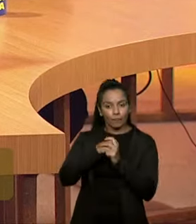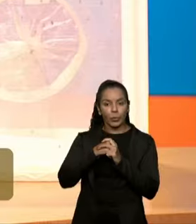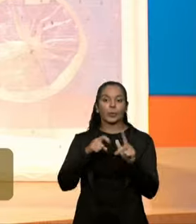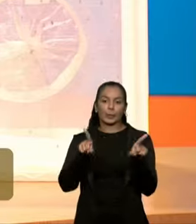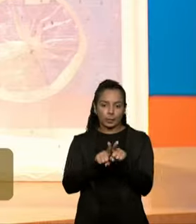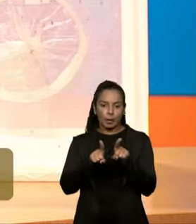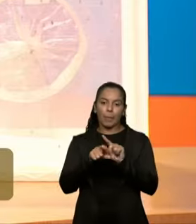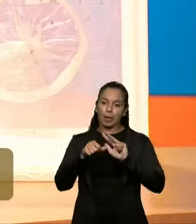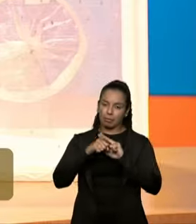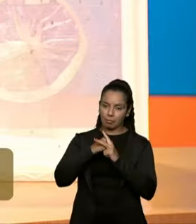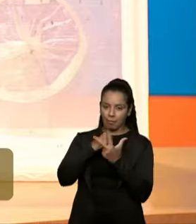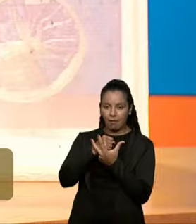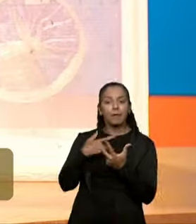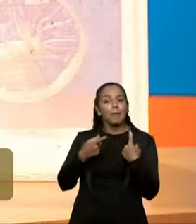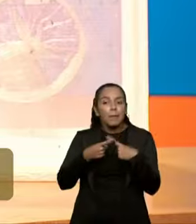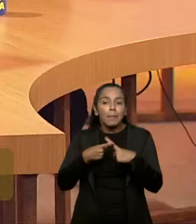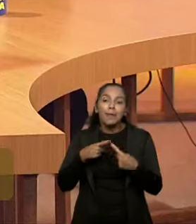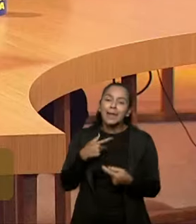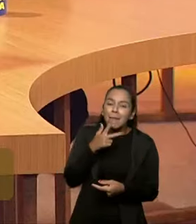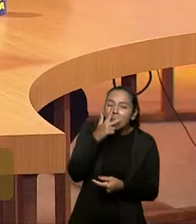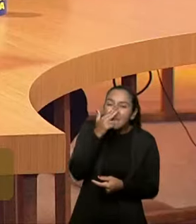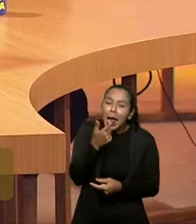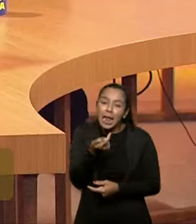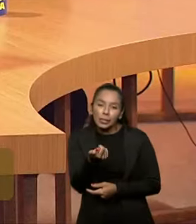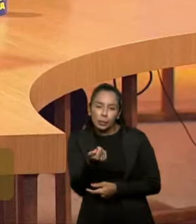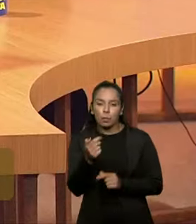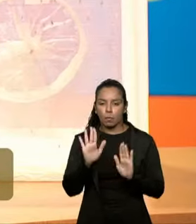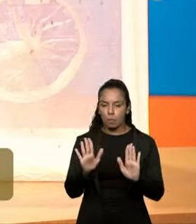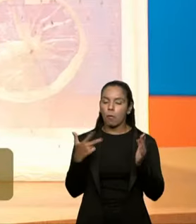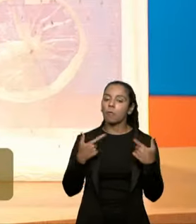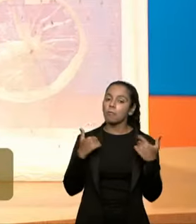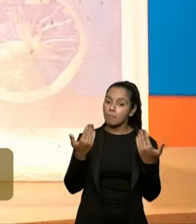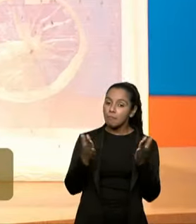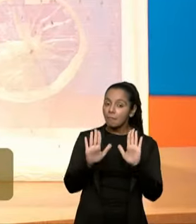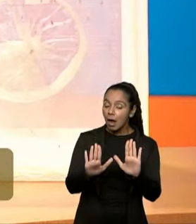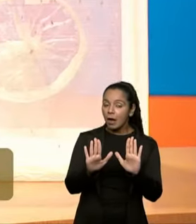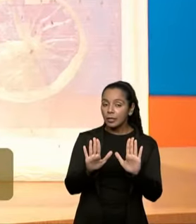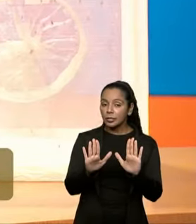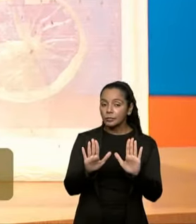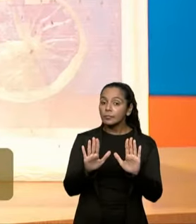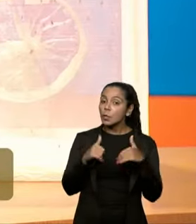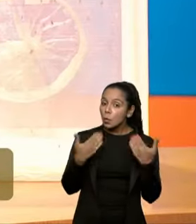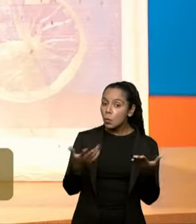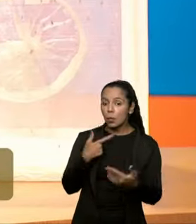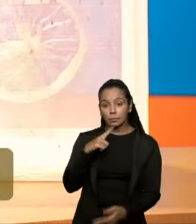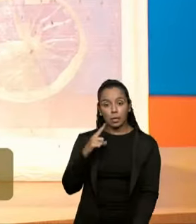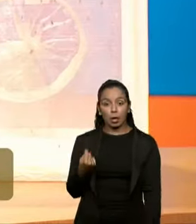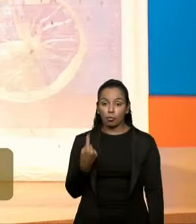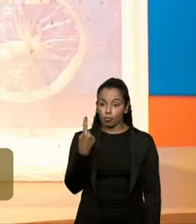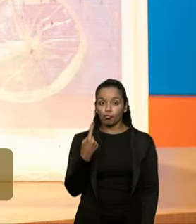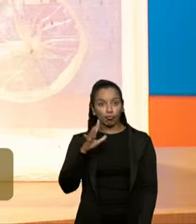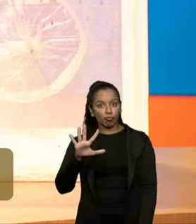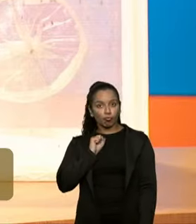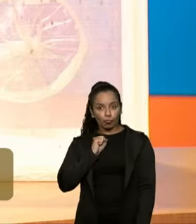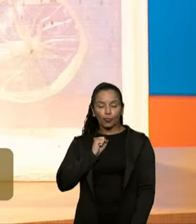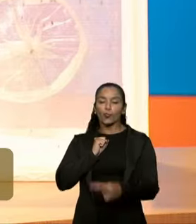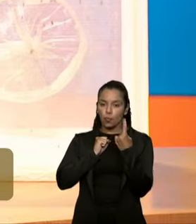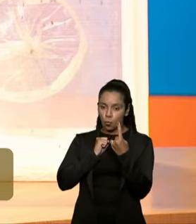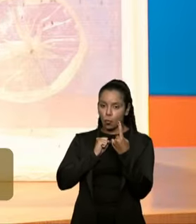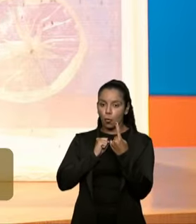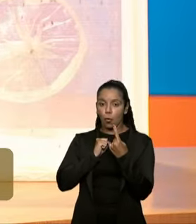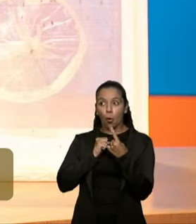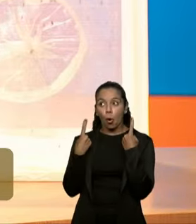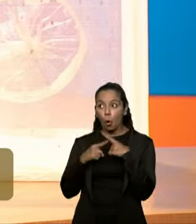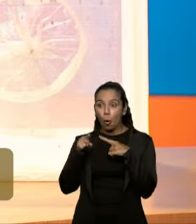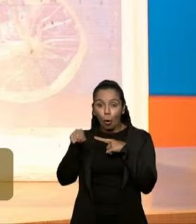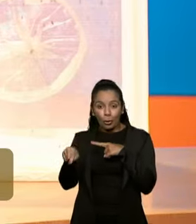são... Não, é que eles são um pouco parecidos, né? Então, quando você tem um, você fica protegido contra aquele sorotipo